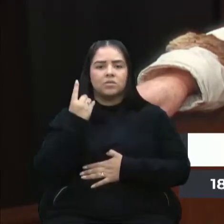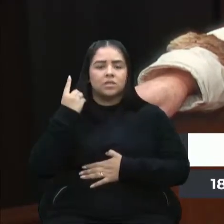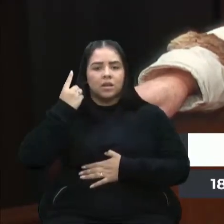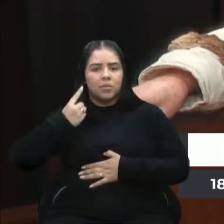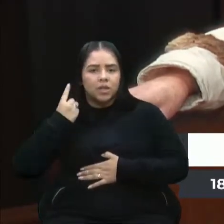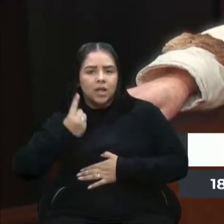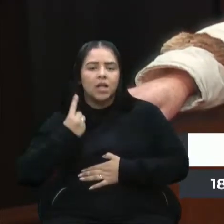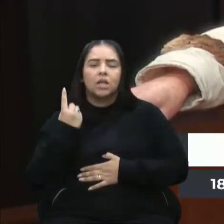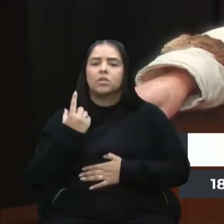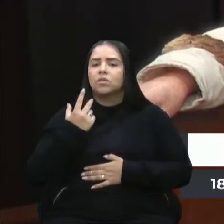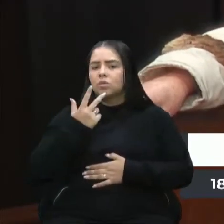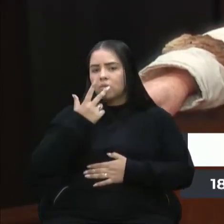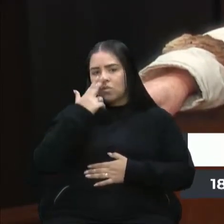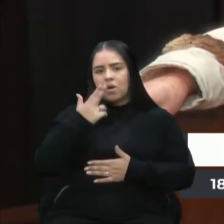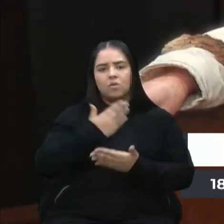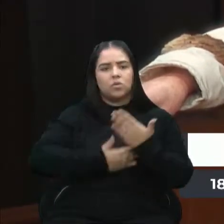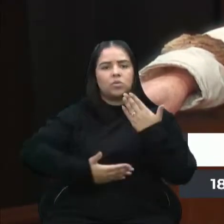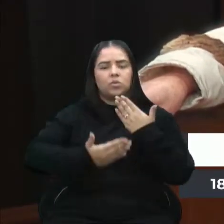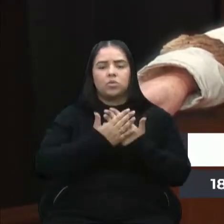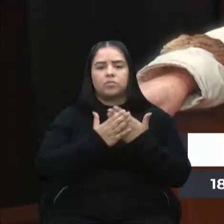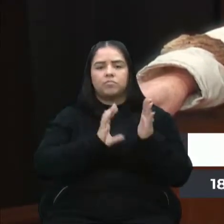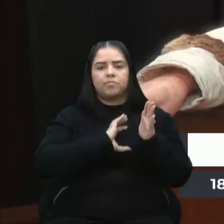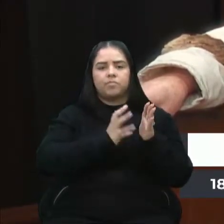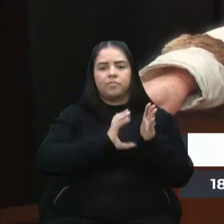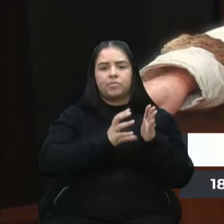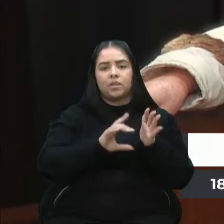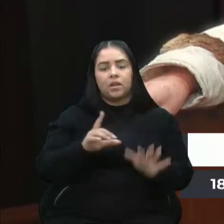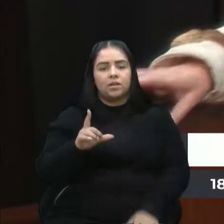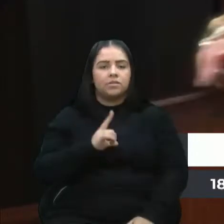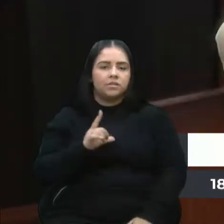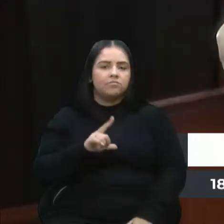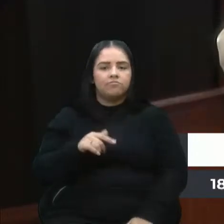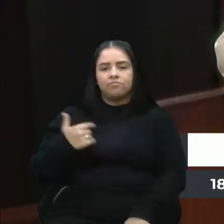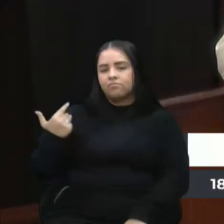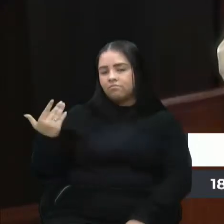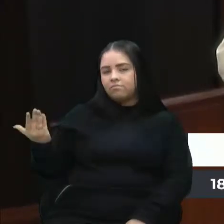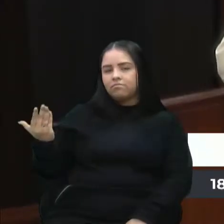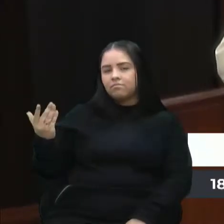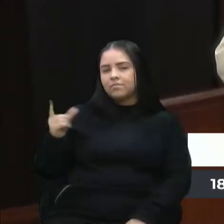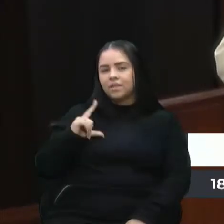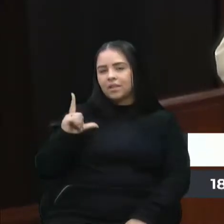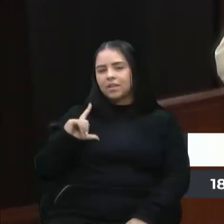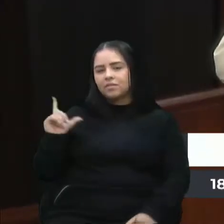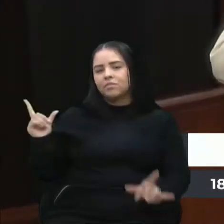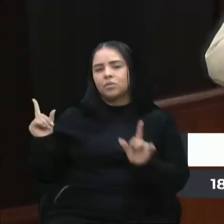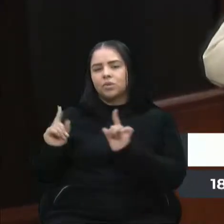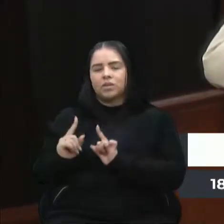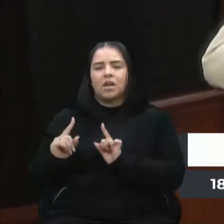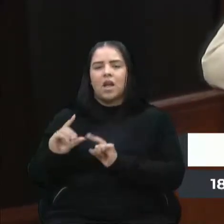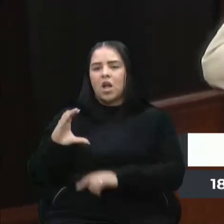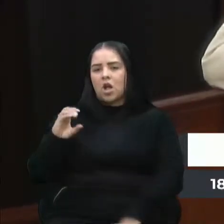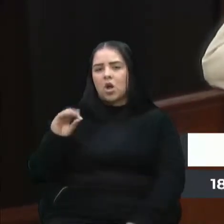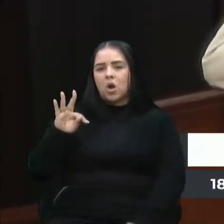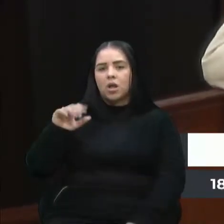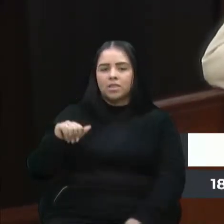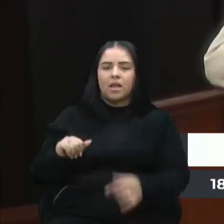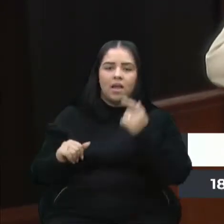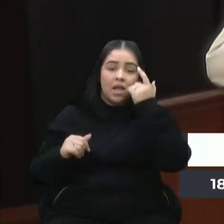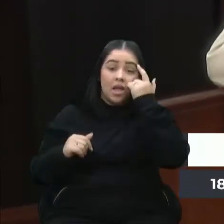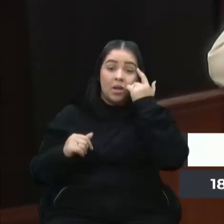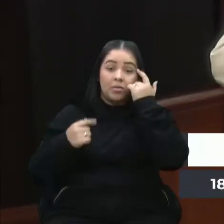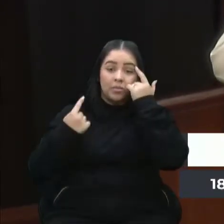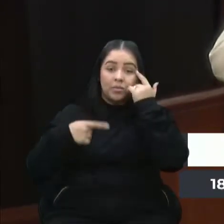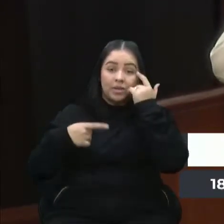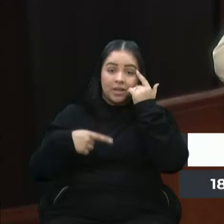falei, de todos os partidos. Aí vem uma medida provisória que diminui as cotas. Para ter uma ideia, um